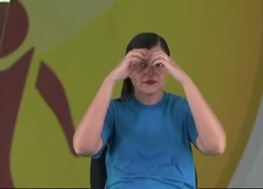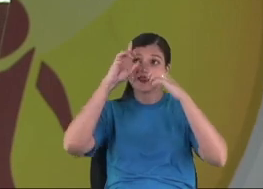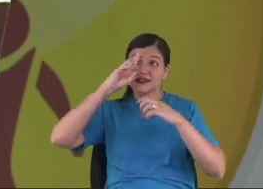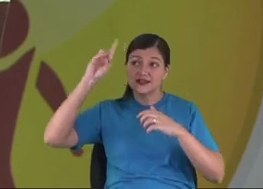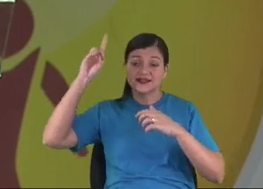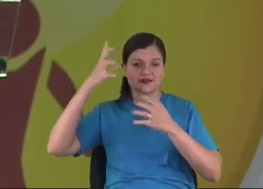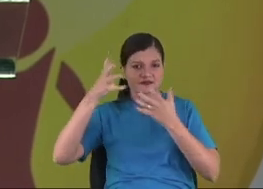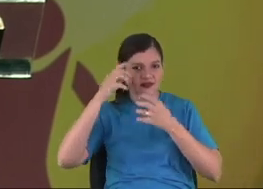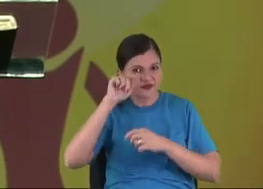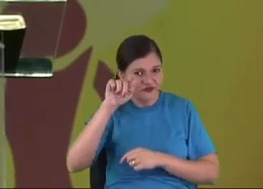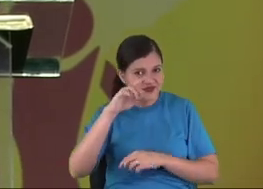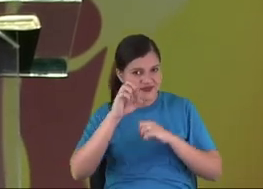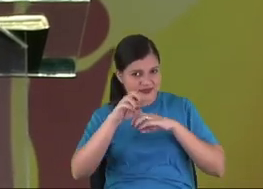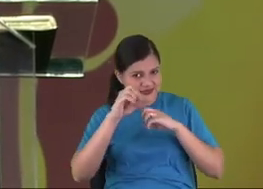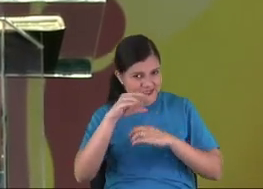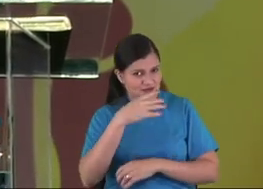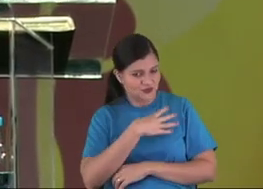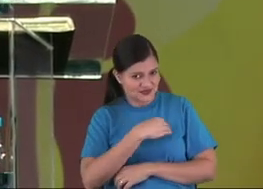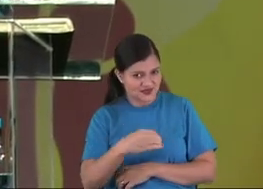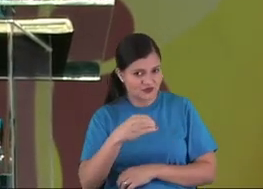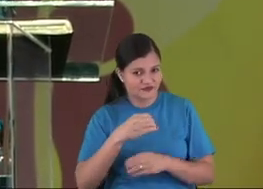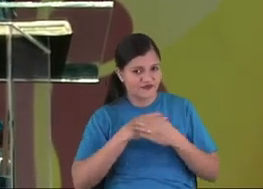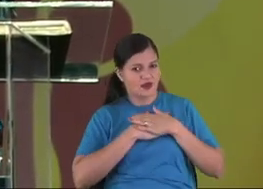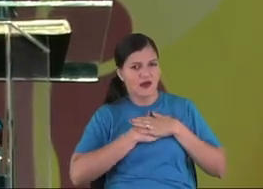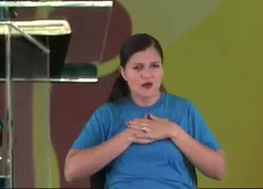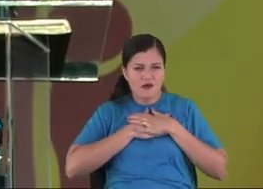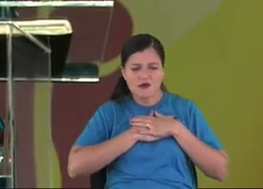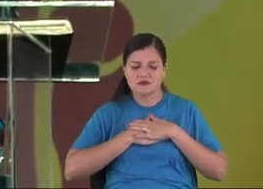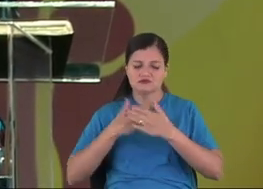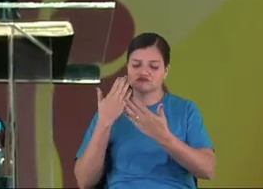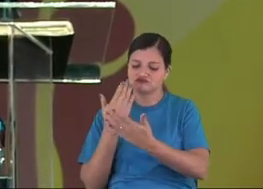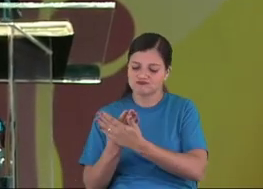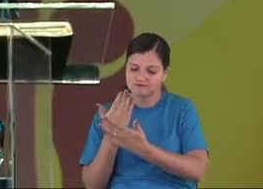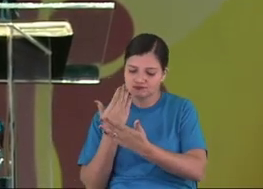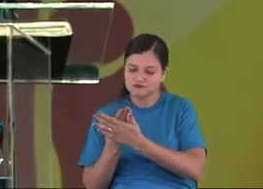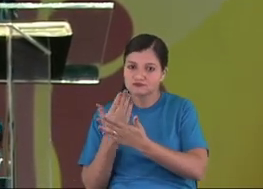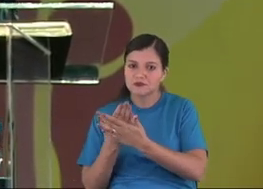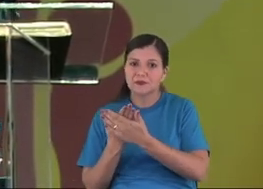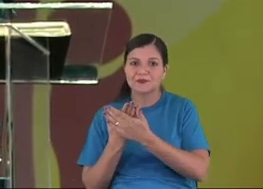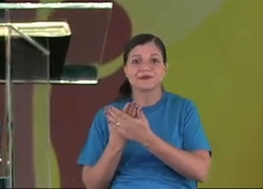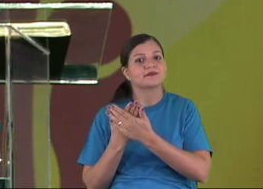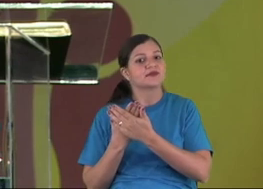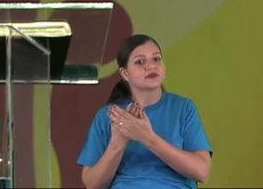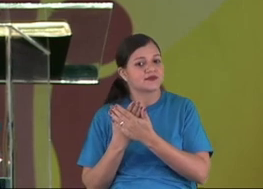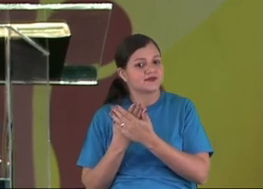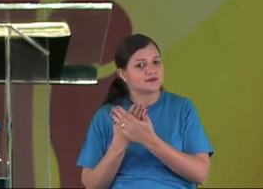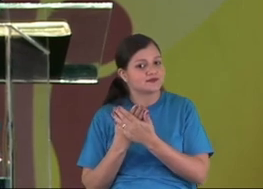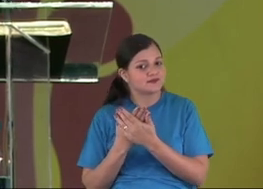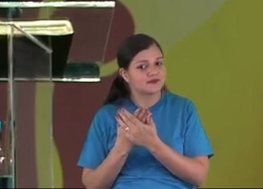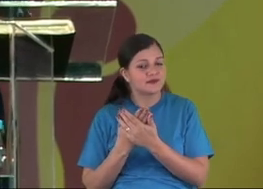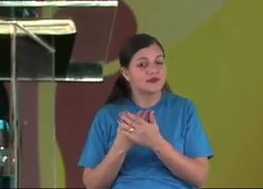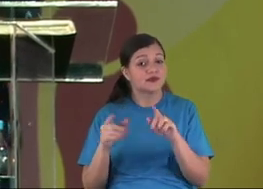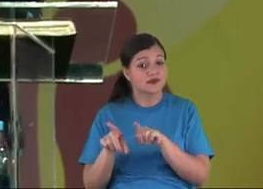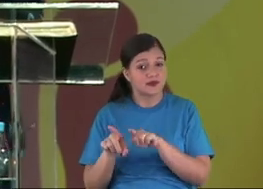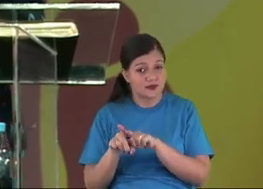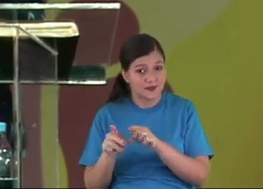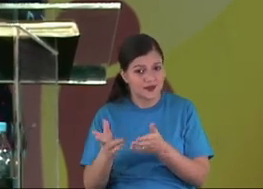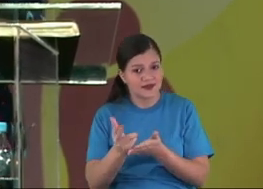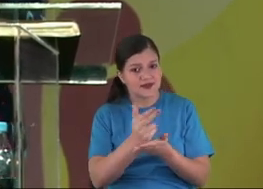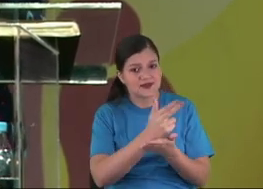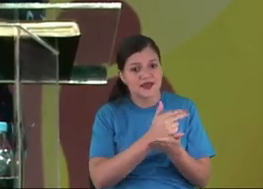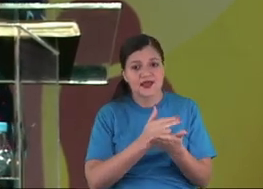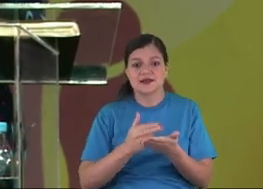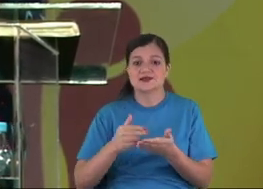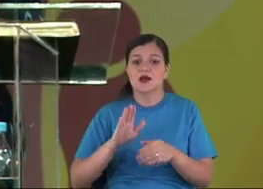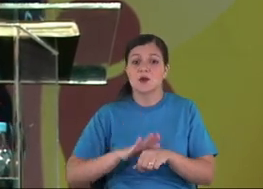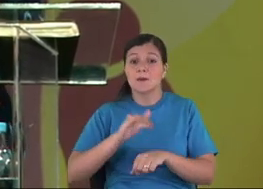você ensine o seu filho a gostar de estudar. E de todas as artes da educação, da pedagogia, o